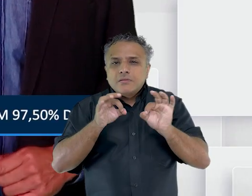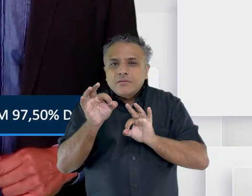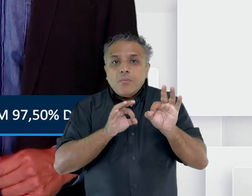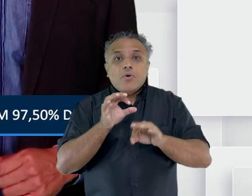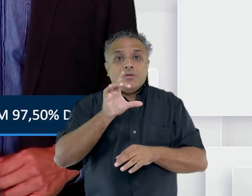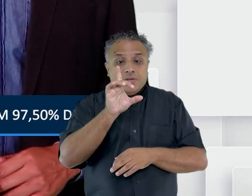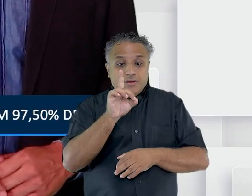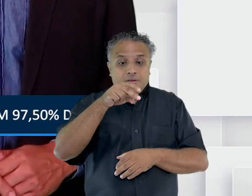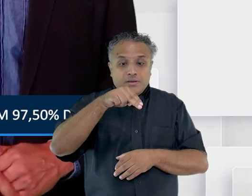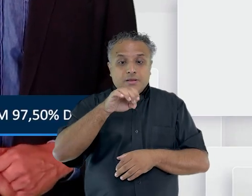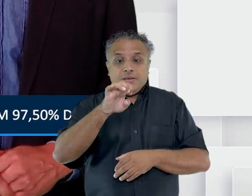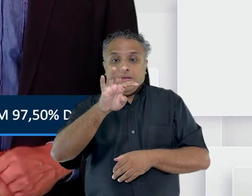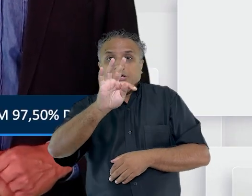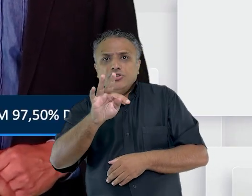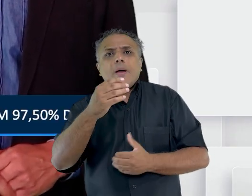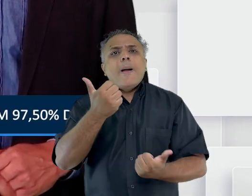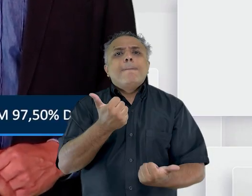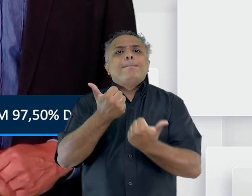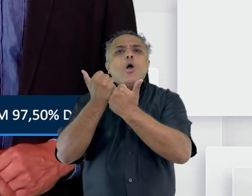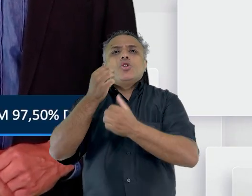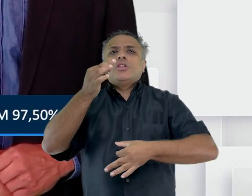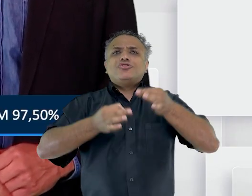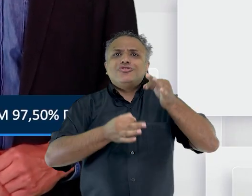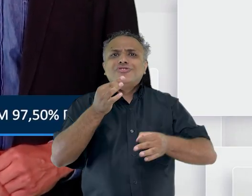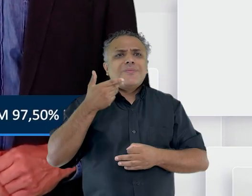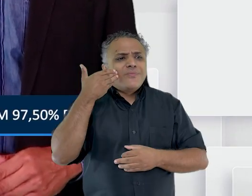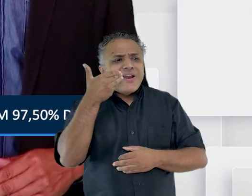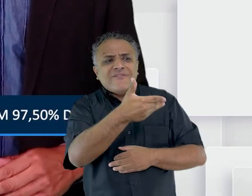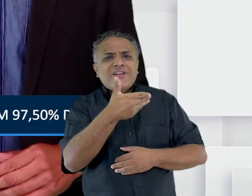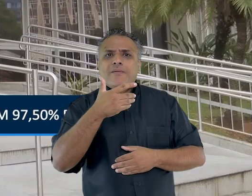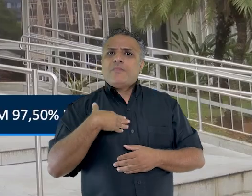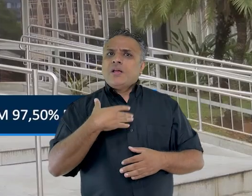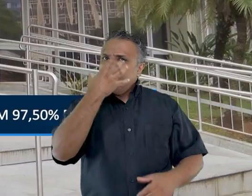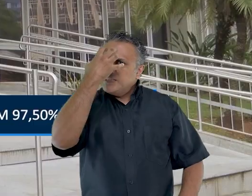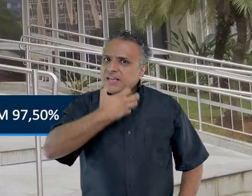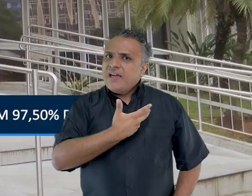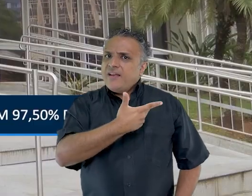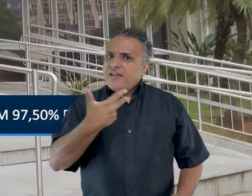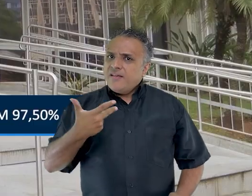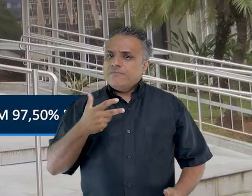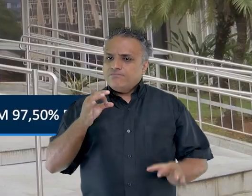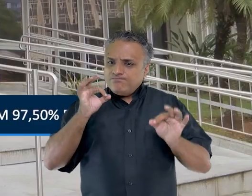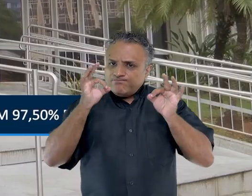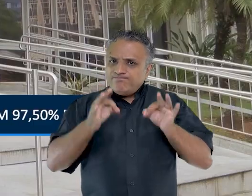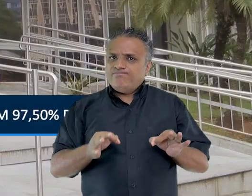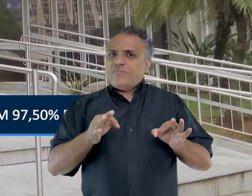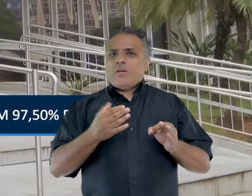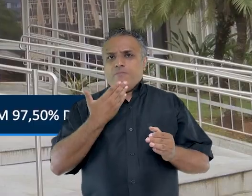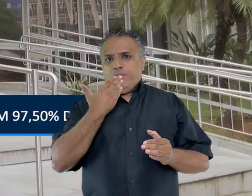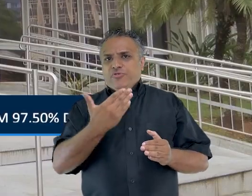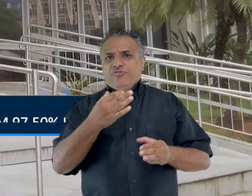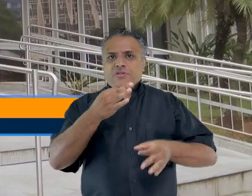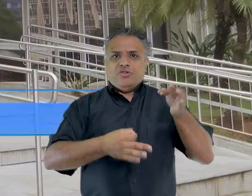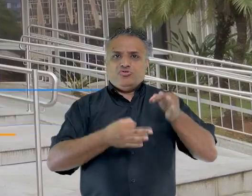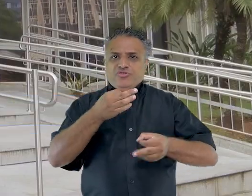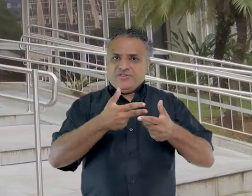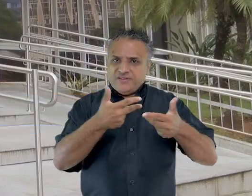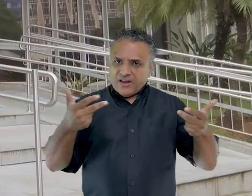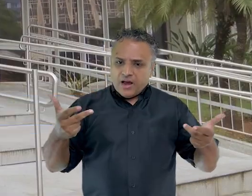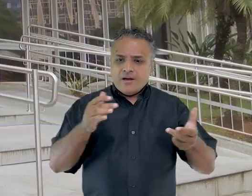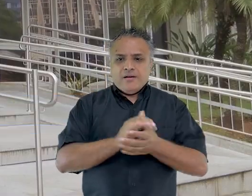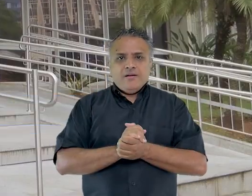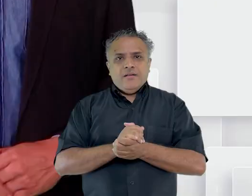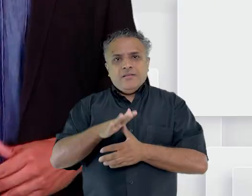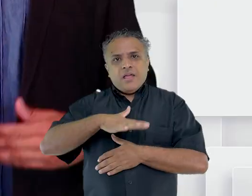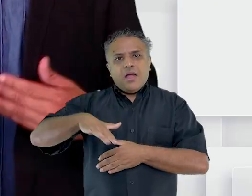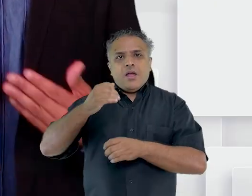que solicitou o apoio da Justiça para conferir maior celeridade e efetividade às demandas judiciais oriundas da